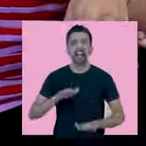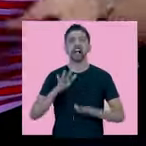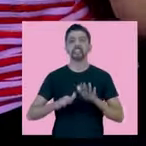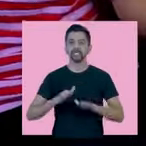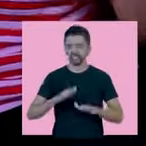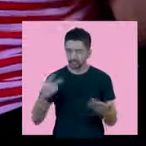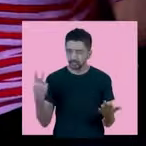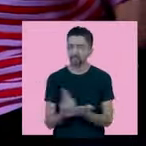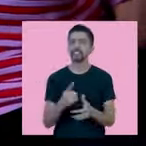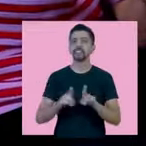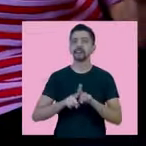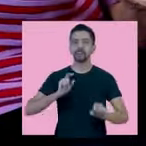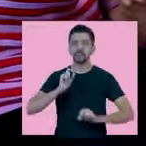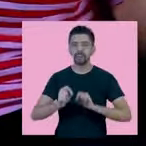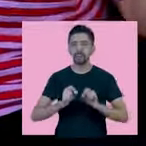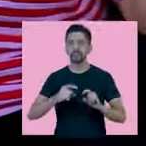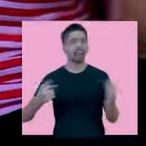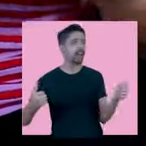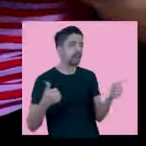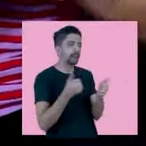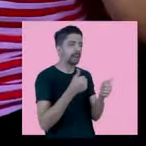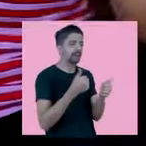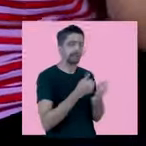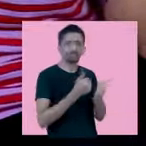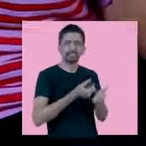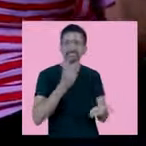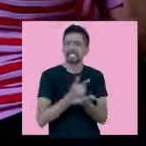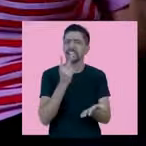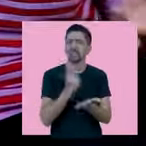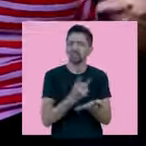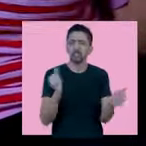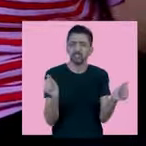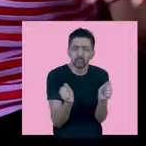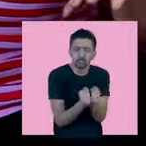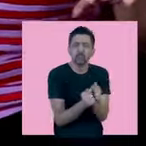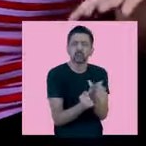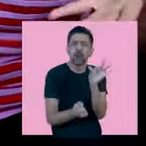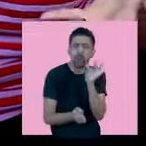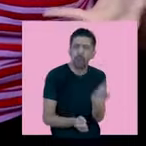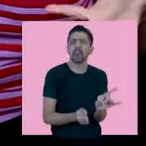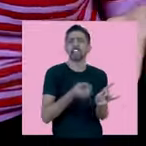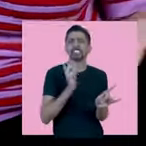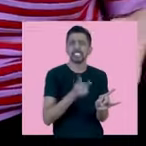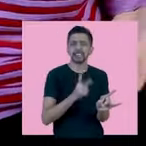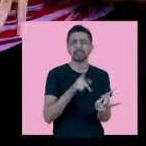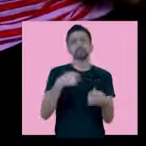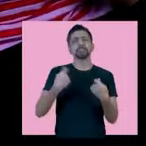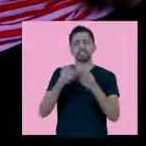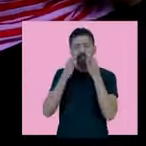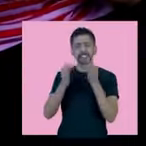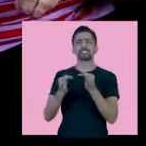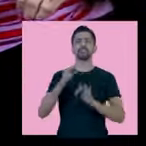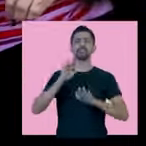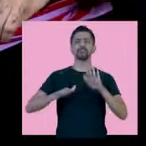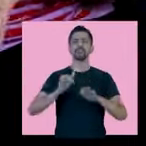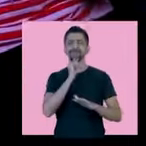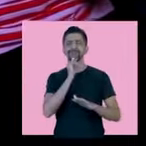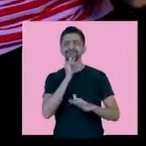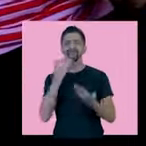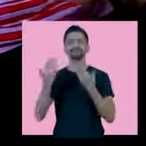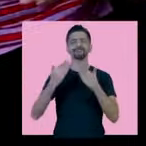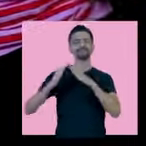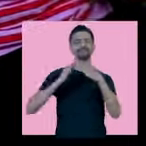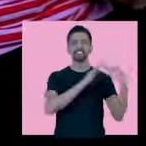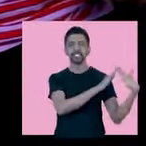ao abusador, pode acontecer o contrário. Então, casos de aproximação excessiva também merecem um pouco de atenção. Quando vai na casa de algum